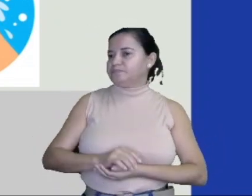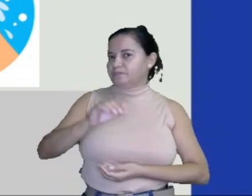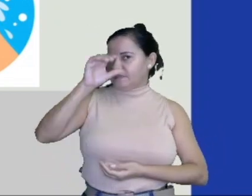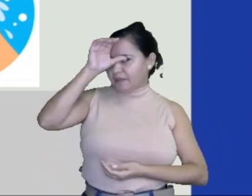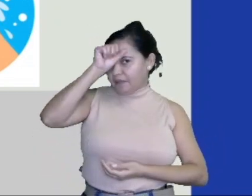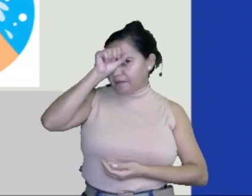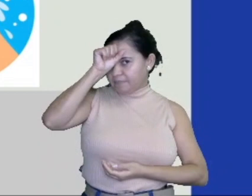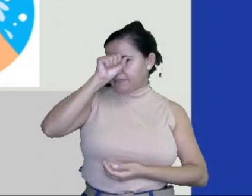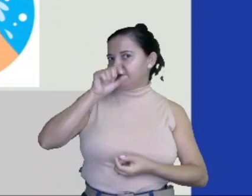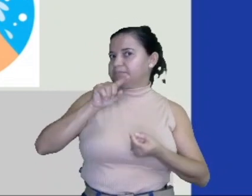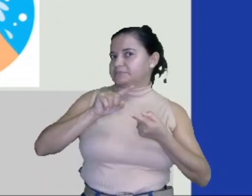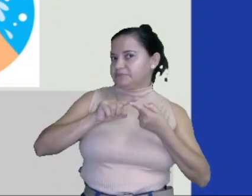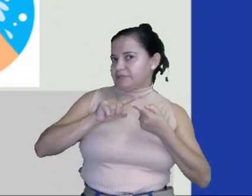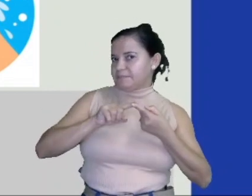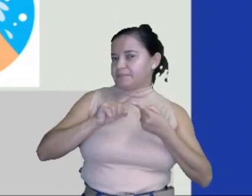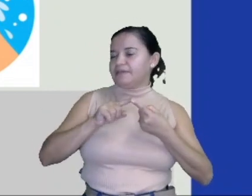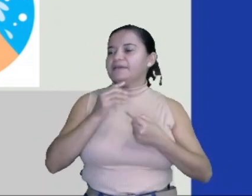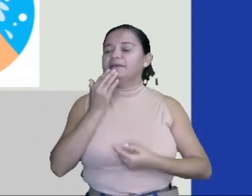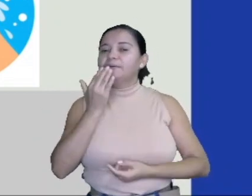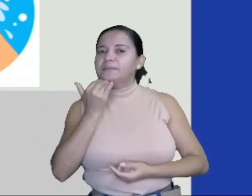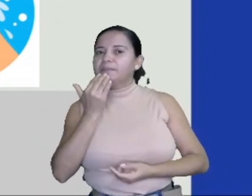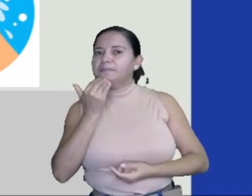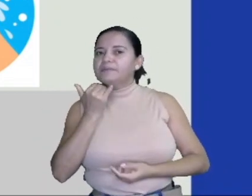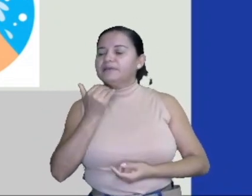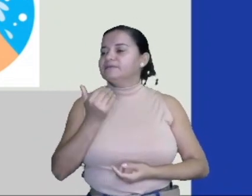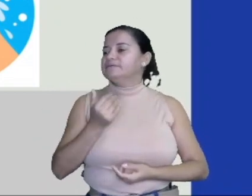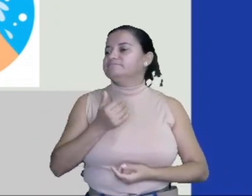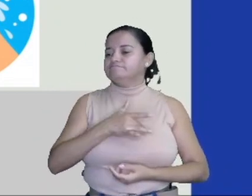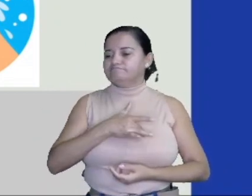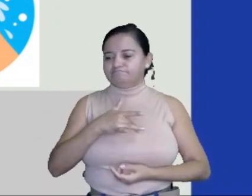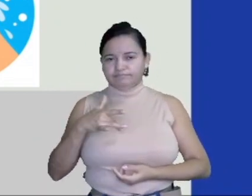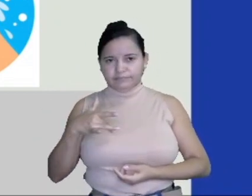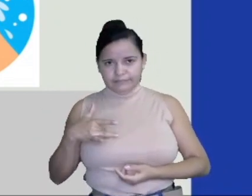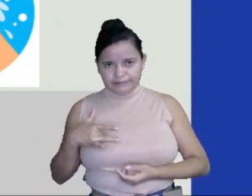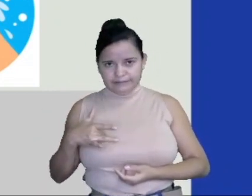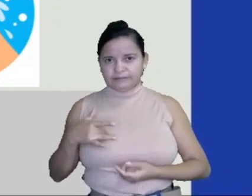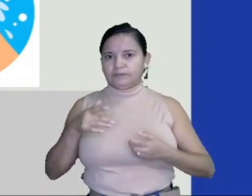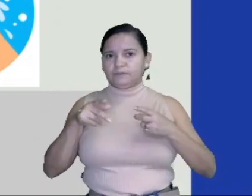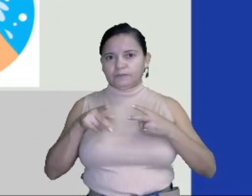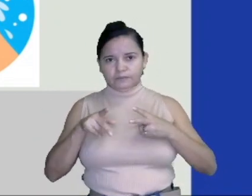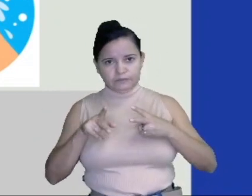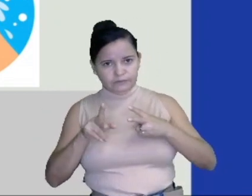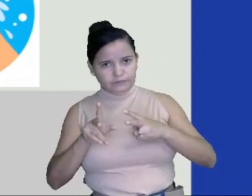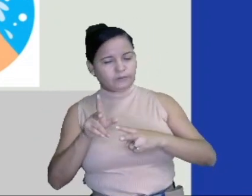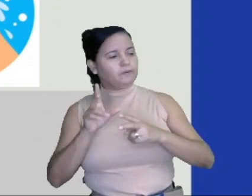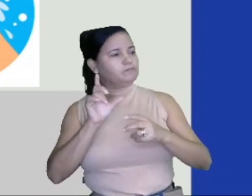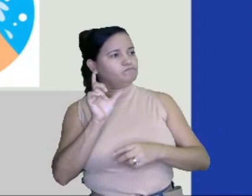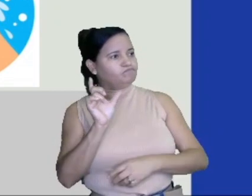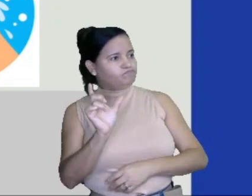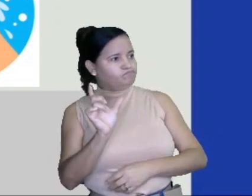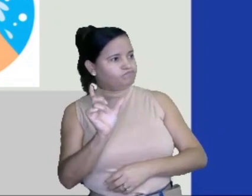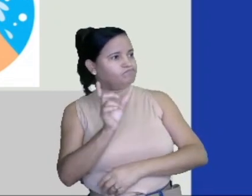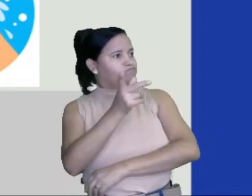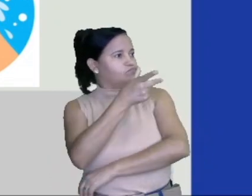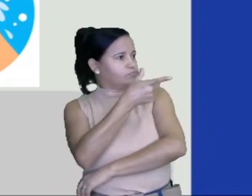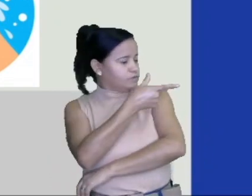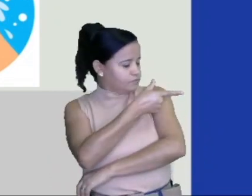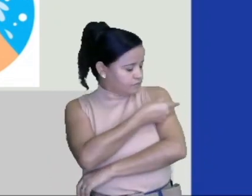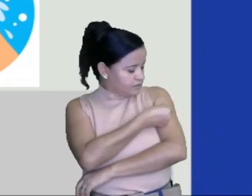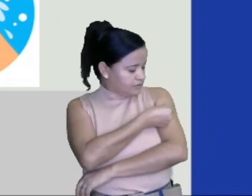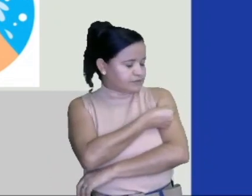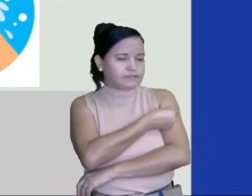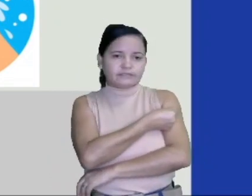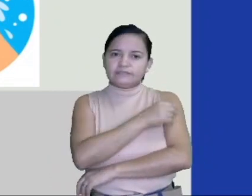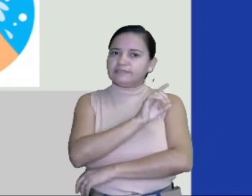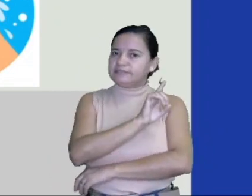aprendemos também que a alimentação saudável e manter o cartão de vacinas atualizado